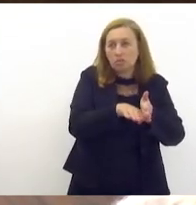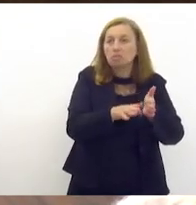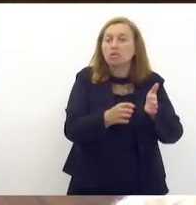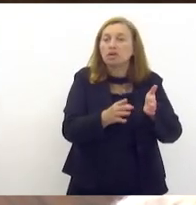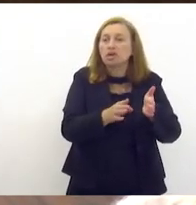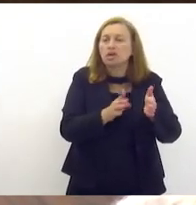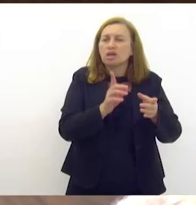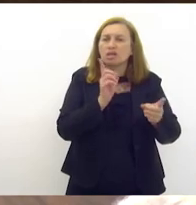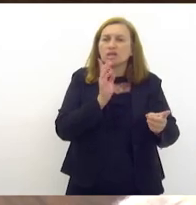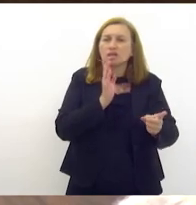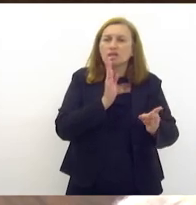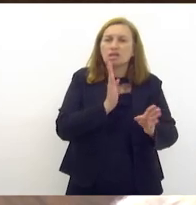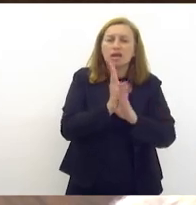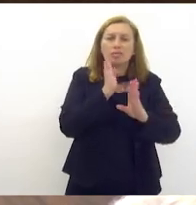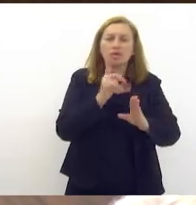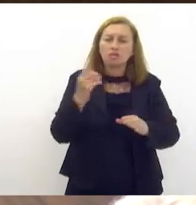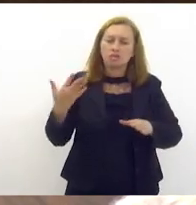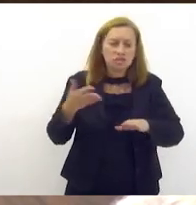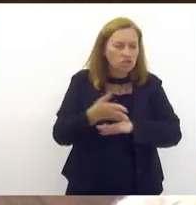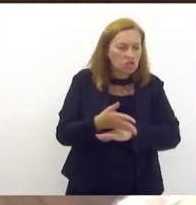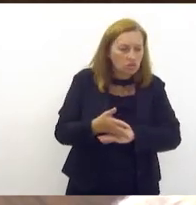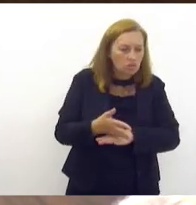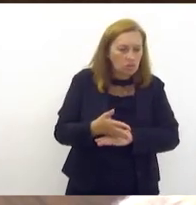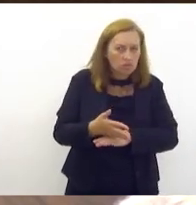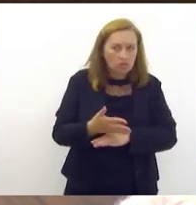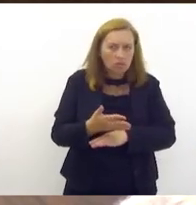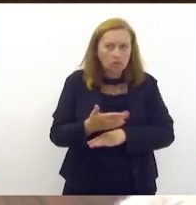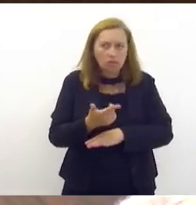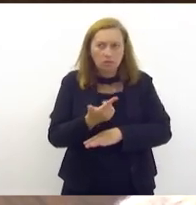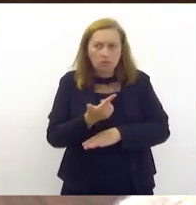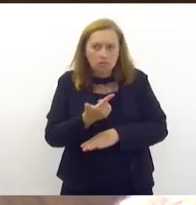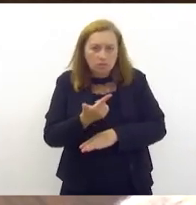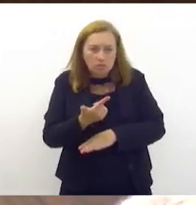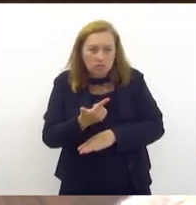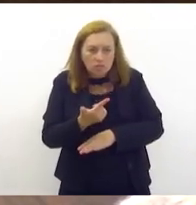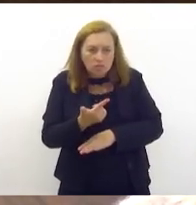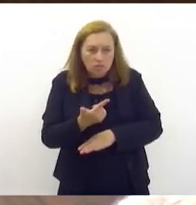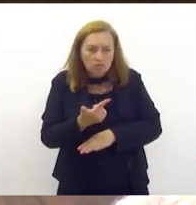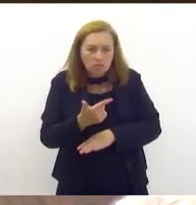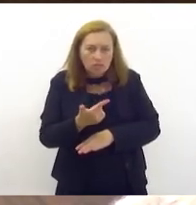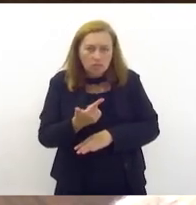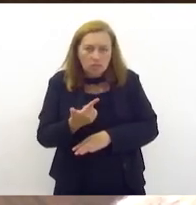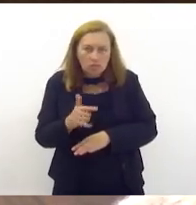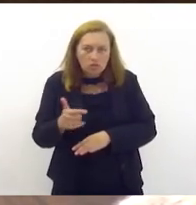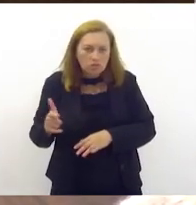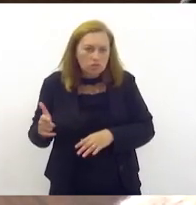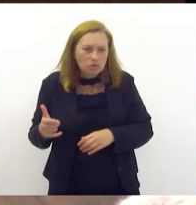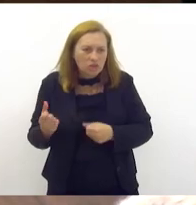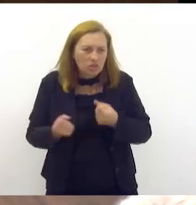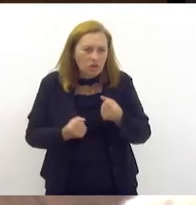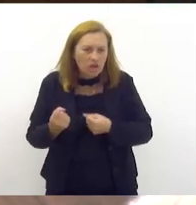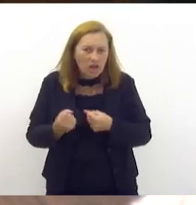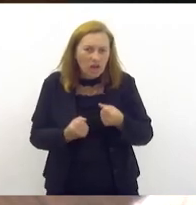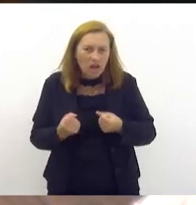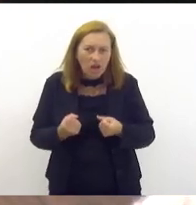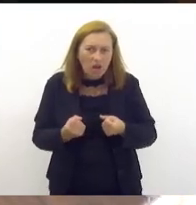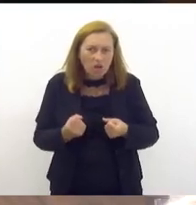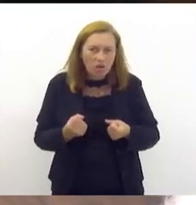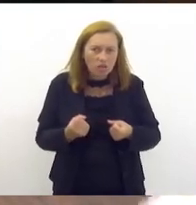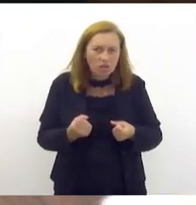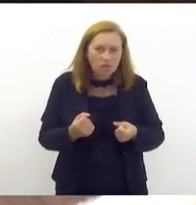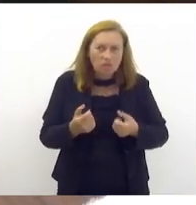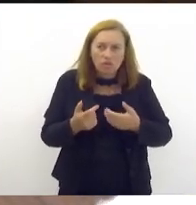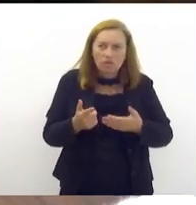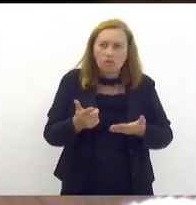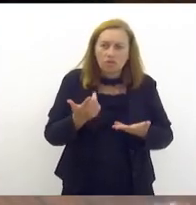e, de repente, quando você chegou, não tem um vaga certa desse da vida e você não teve a possibilidade de tirar um papel daquele